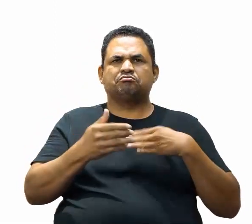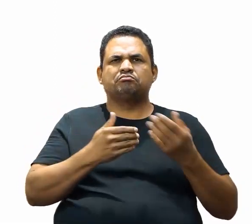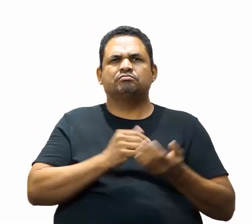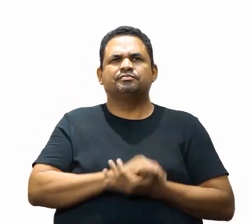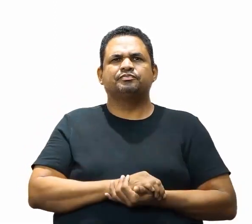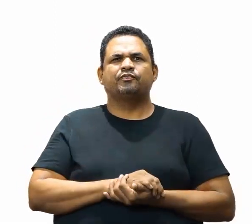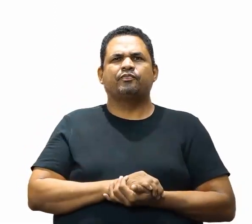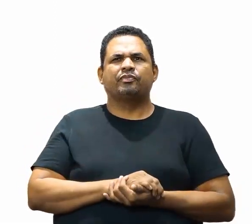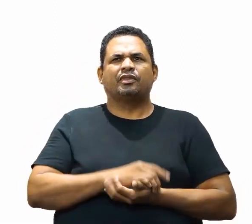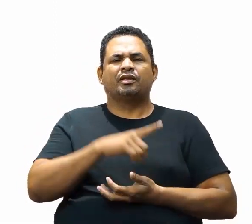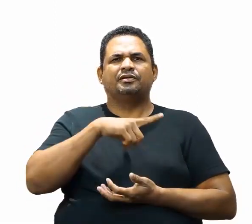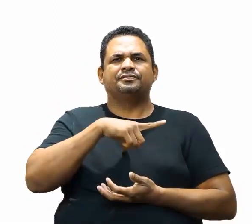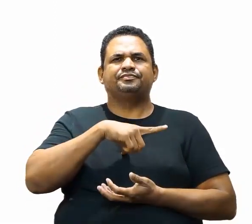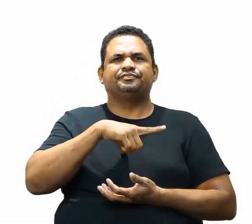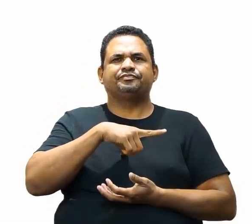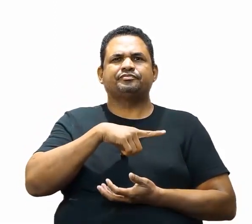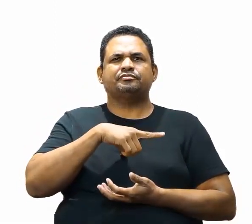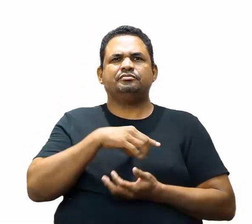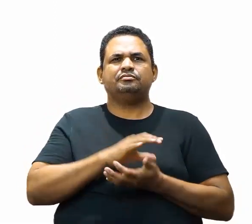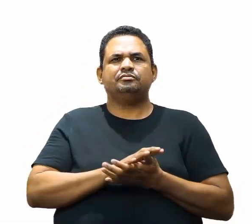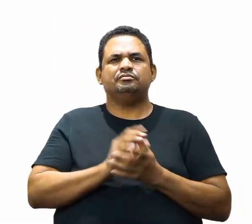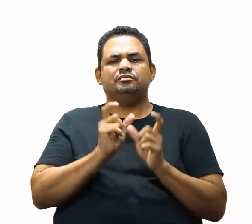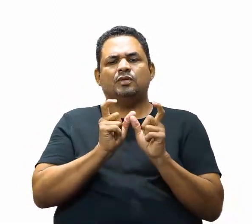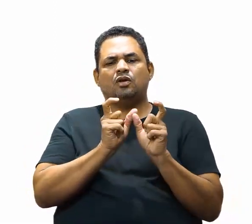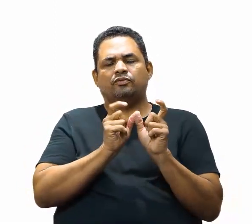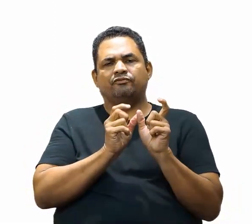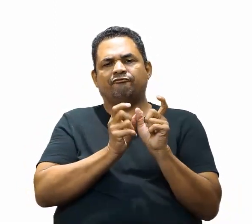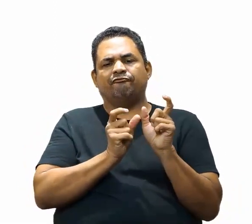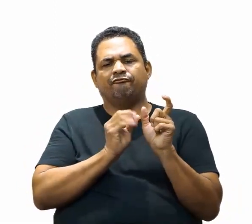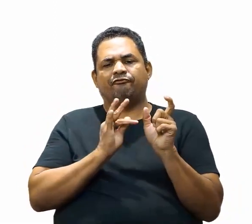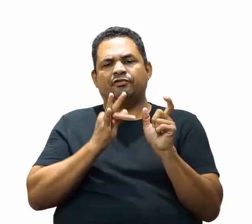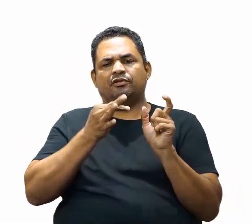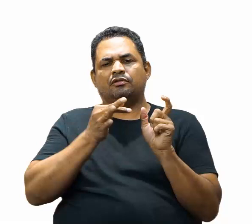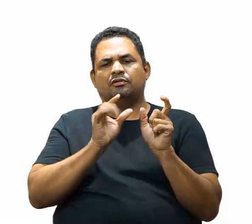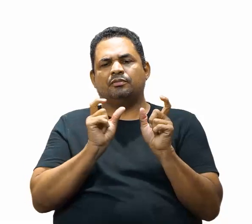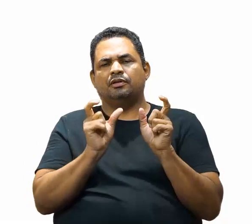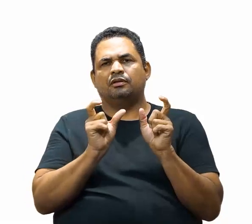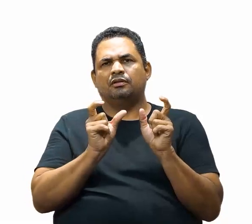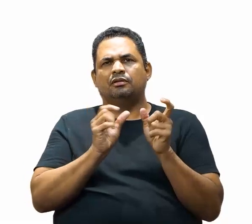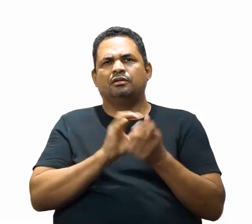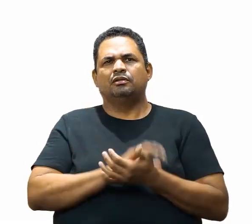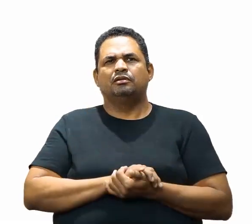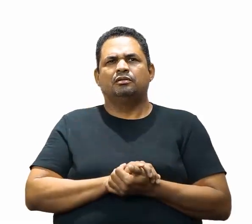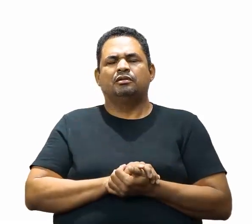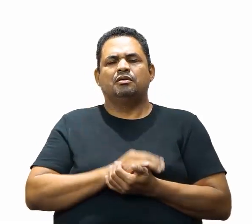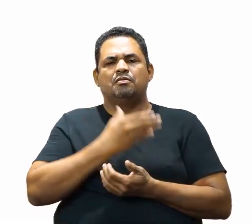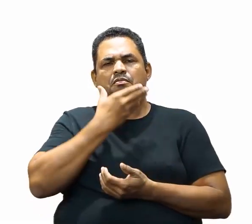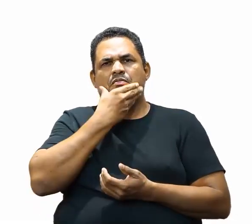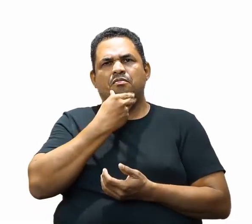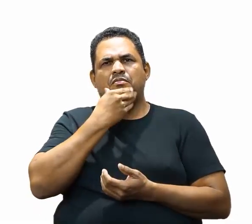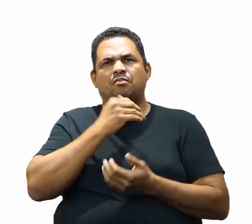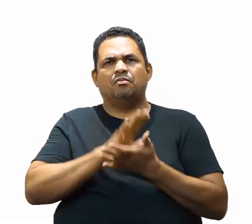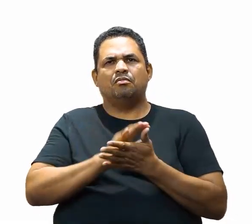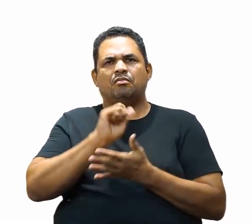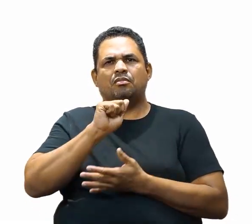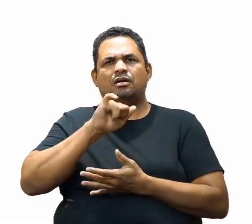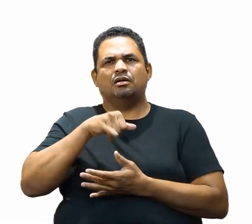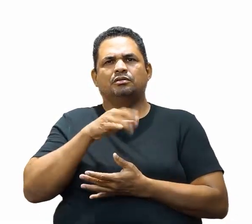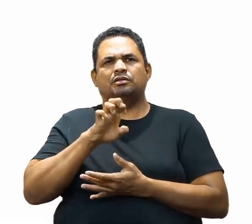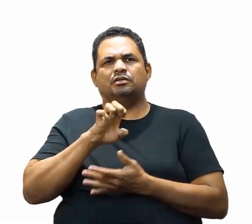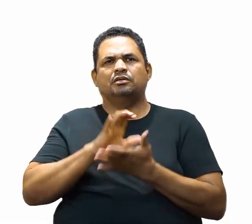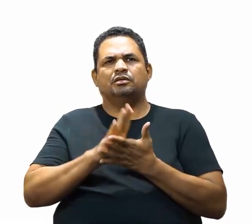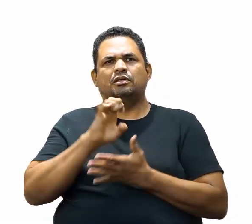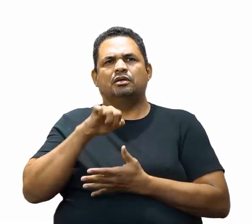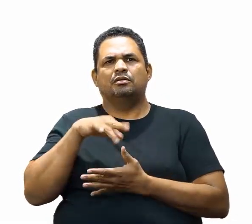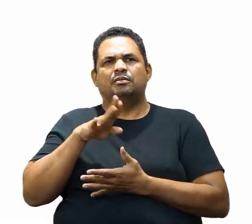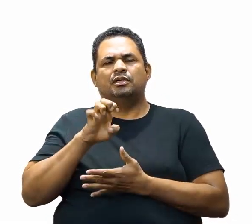Nós temos aí as terminações que vão para o masculino, que é arre e ambre. Então, as